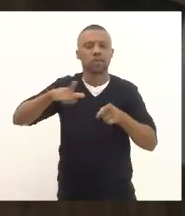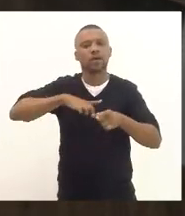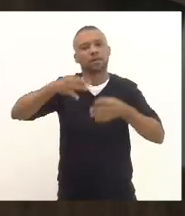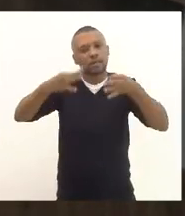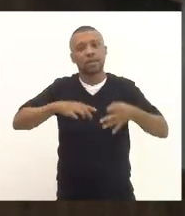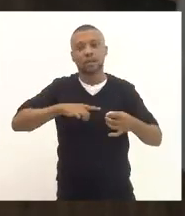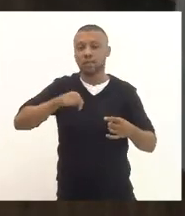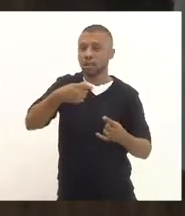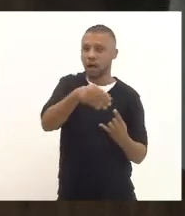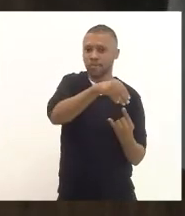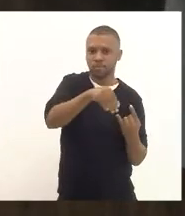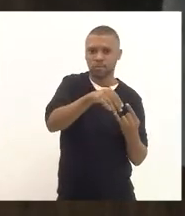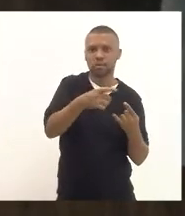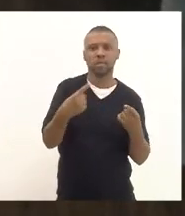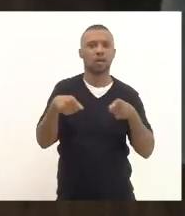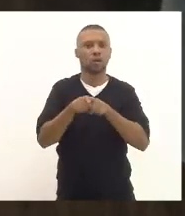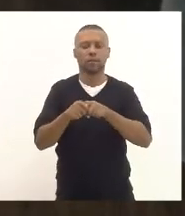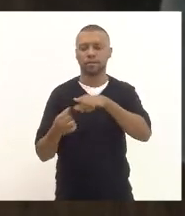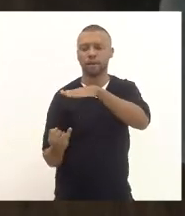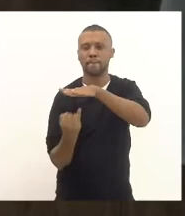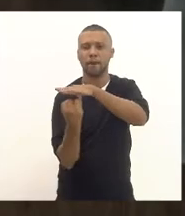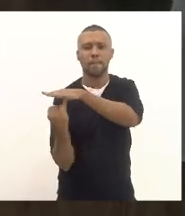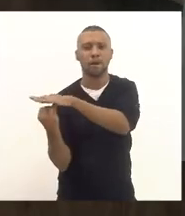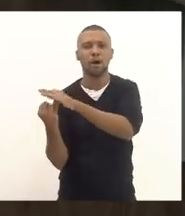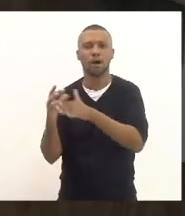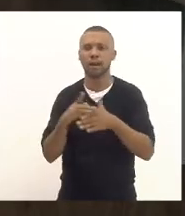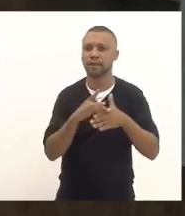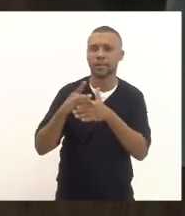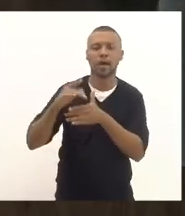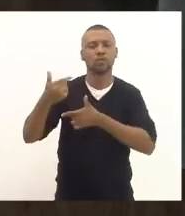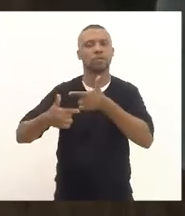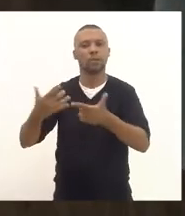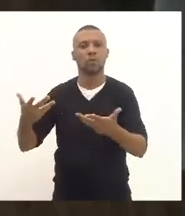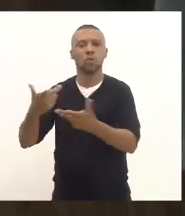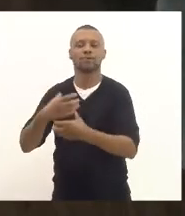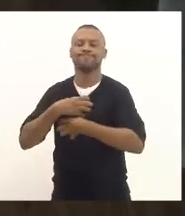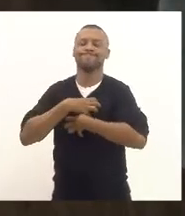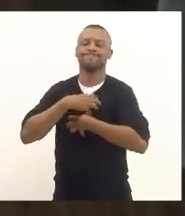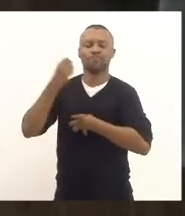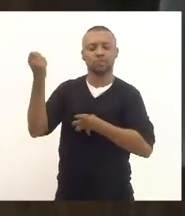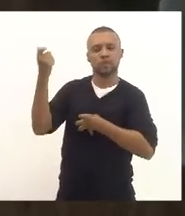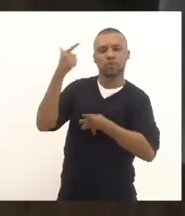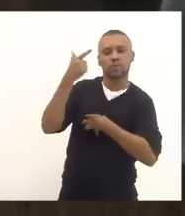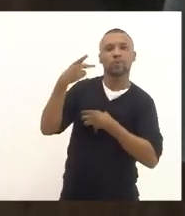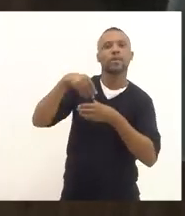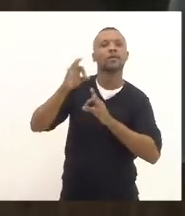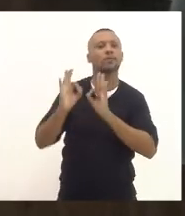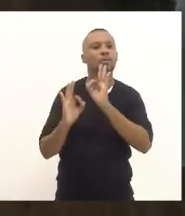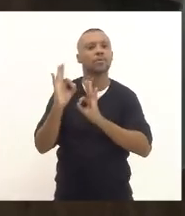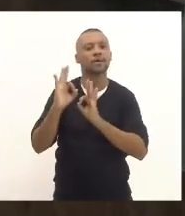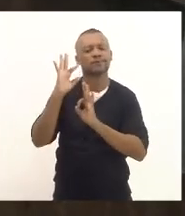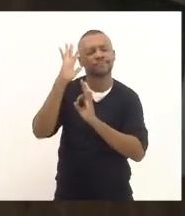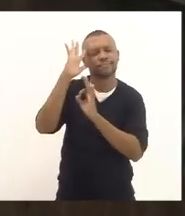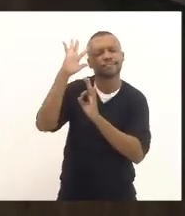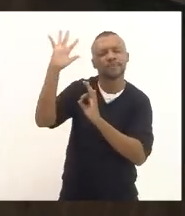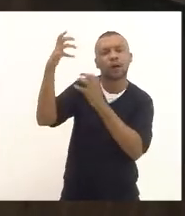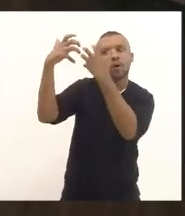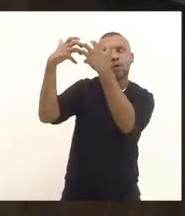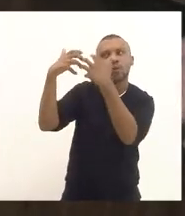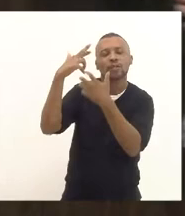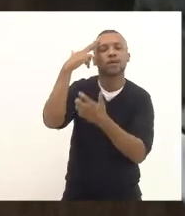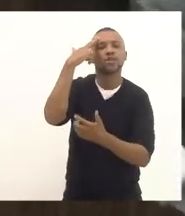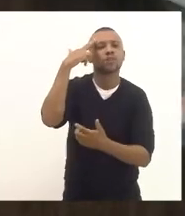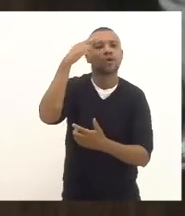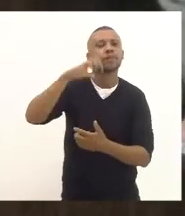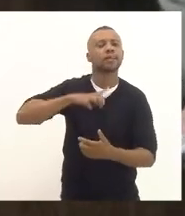instituições lhe deram né é digamos assim esse trabalho nos inspiram nessa nesse projeto nessa Utopia nesse sonho de